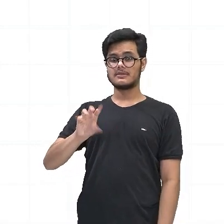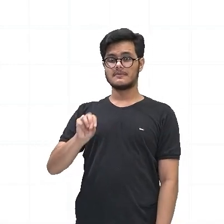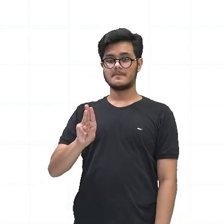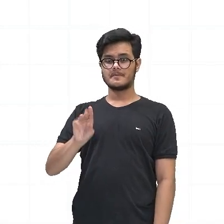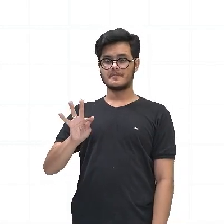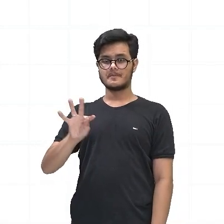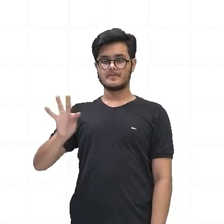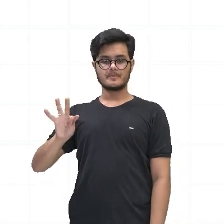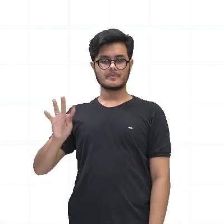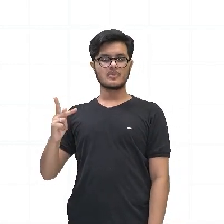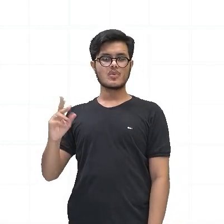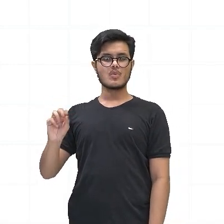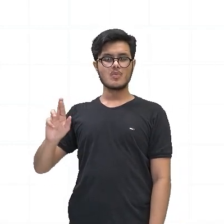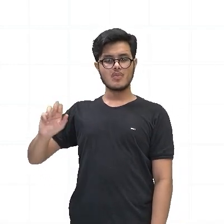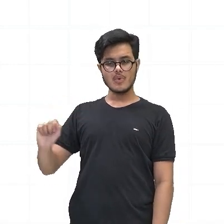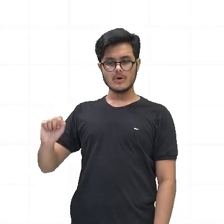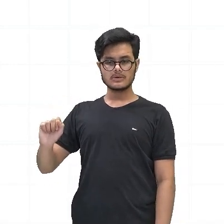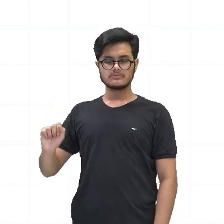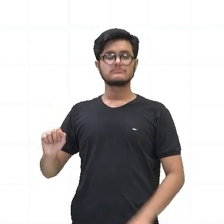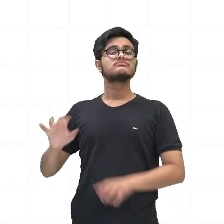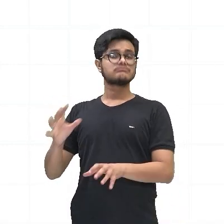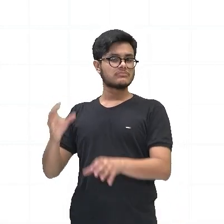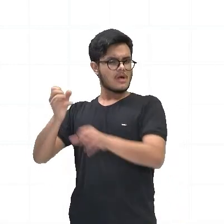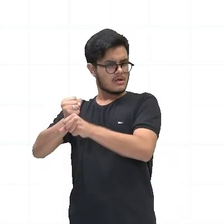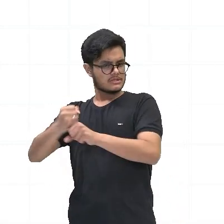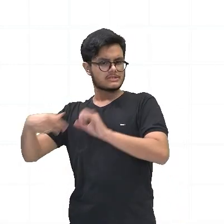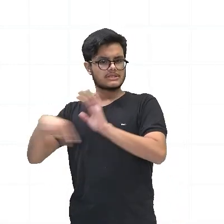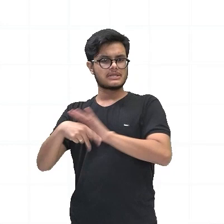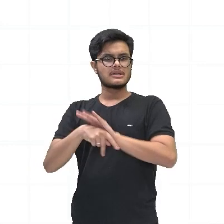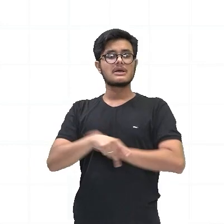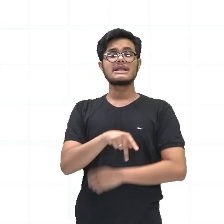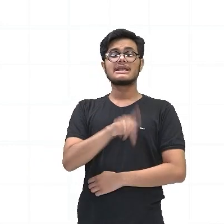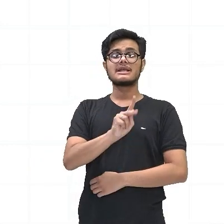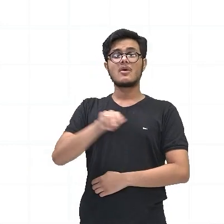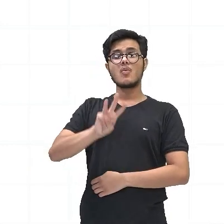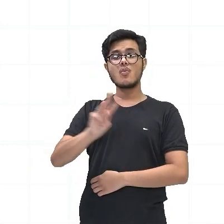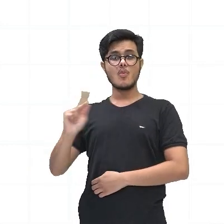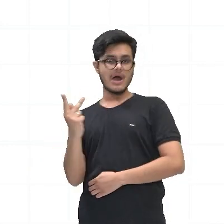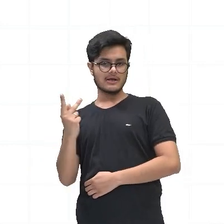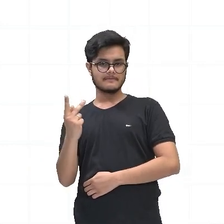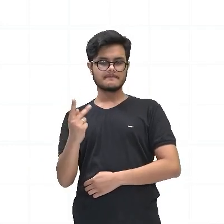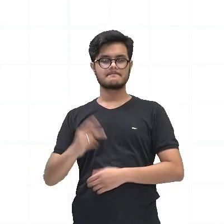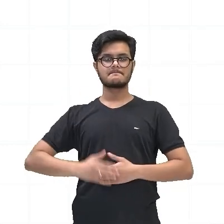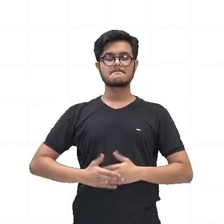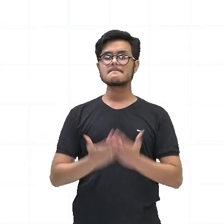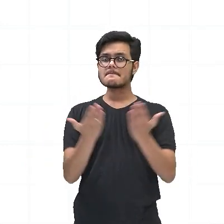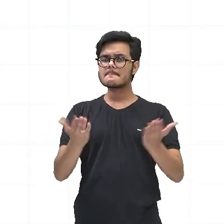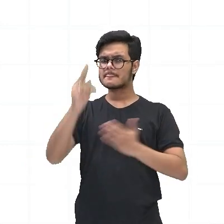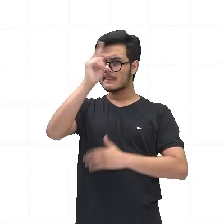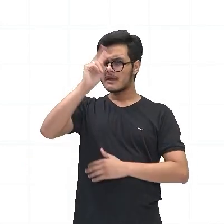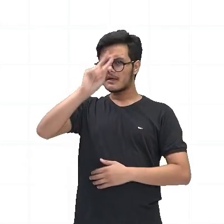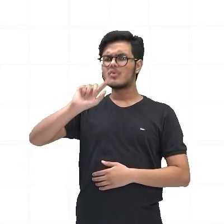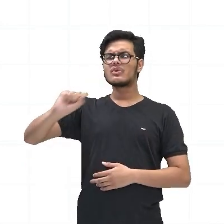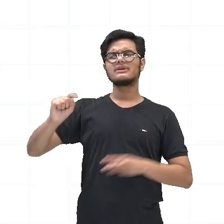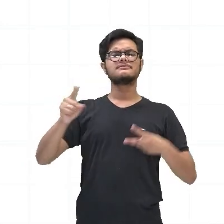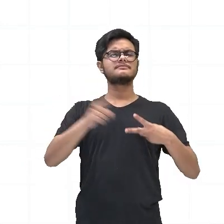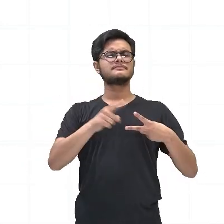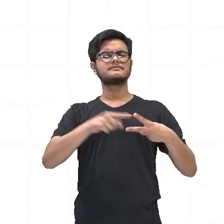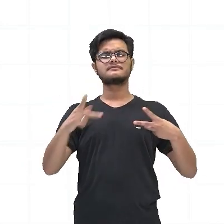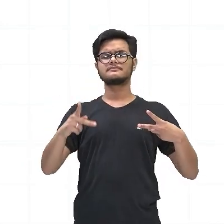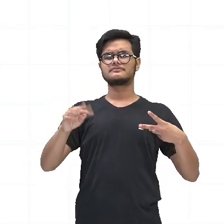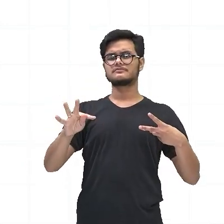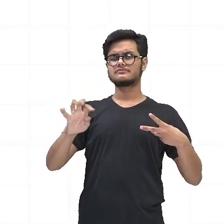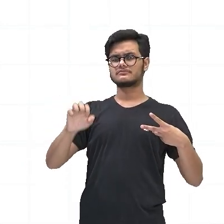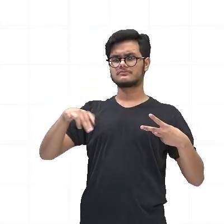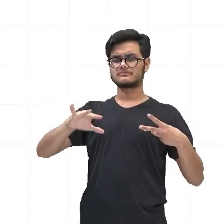essa medida, né? Que é quilowatt-hora, certo? E aí, para a gente lembrar o que é potência, é a grandeza